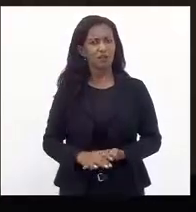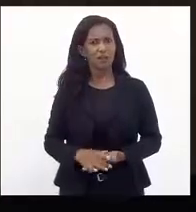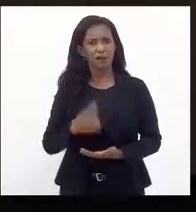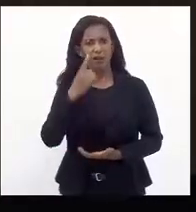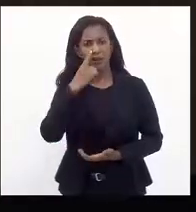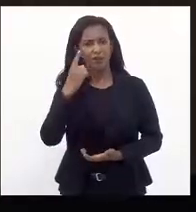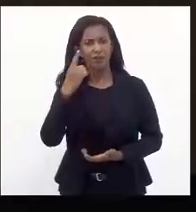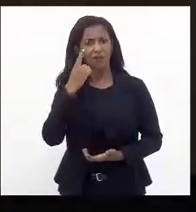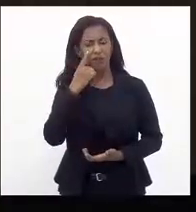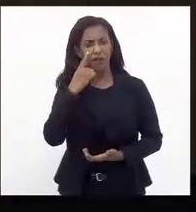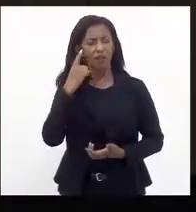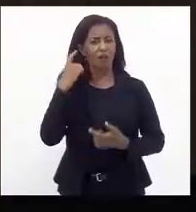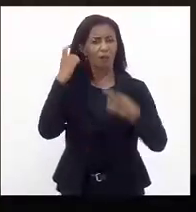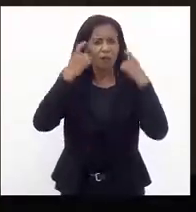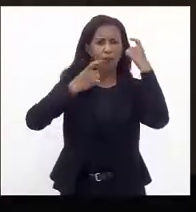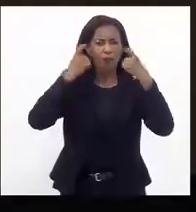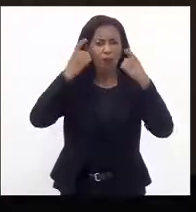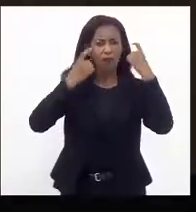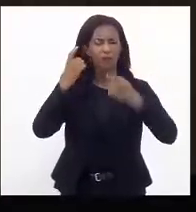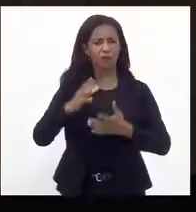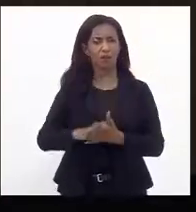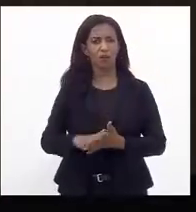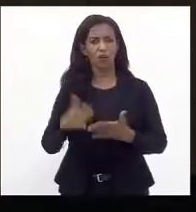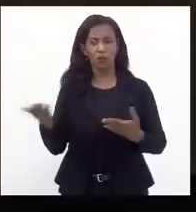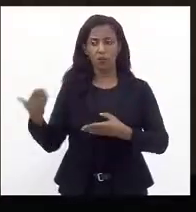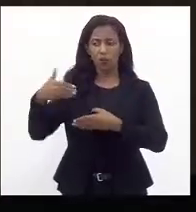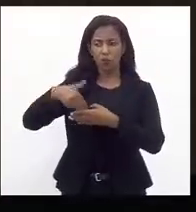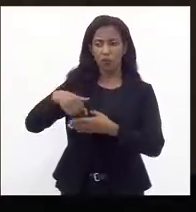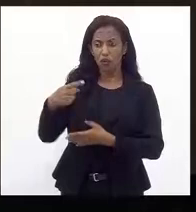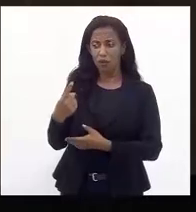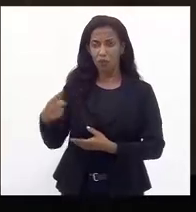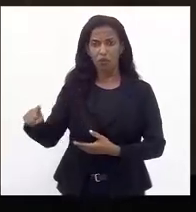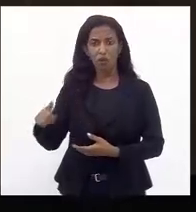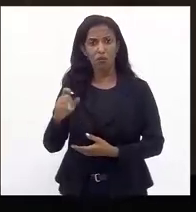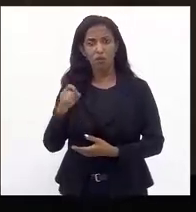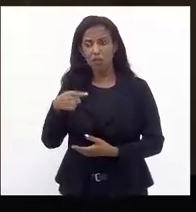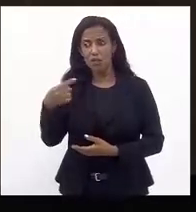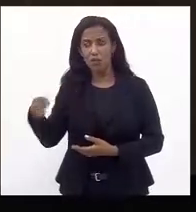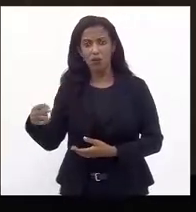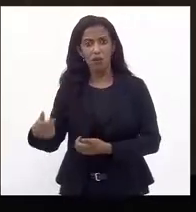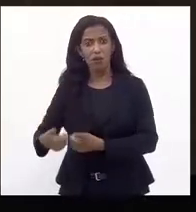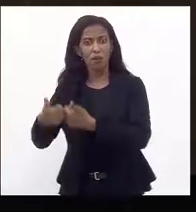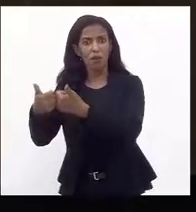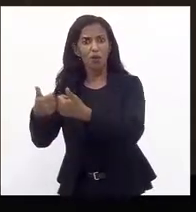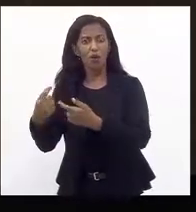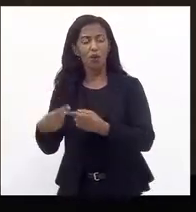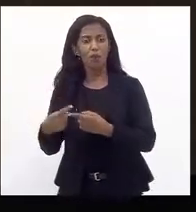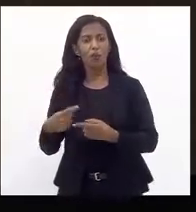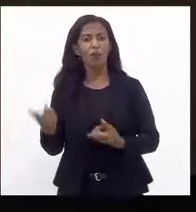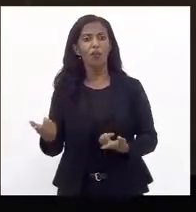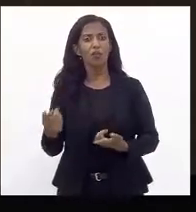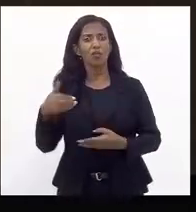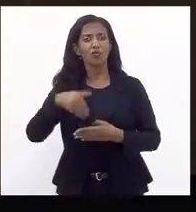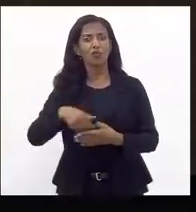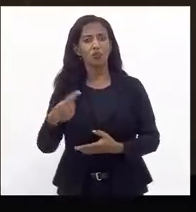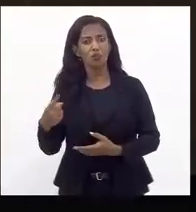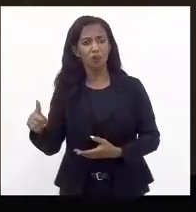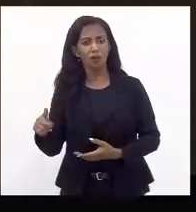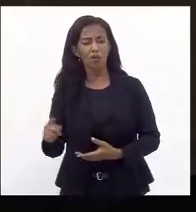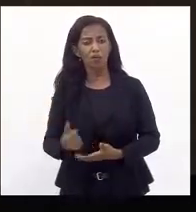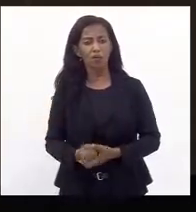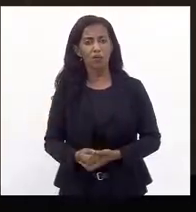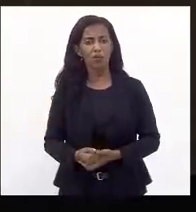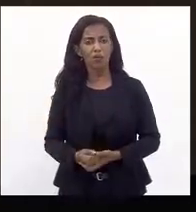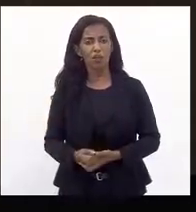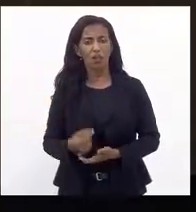Venha preocupação quando nós voltamos não se ou não era o melhor porque que nós voltamos não e